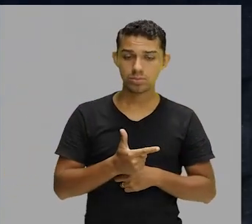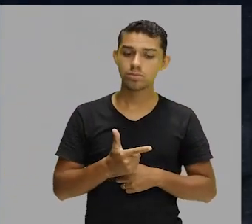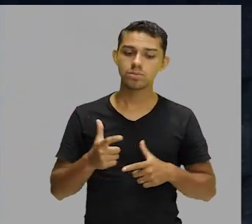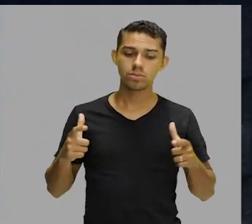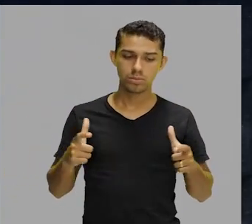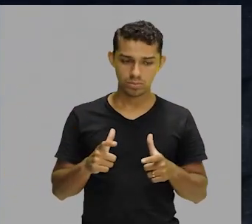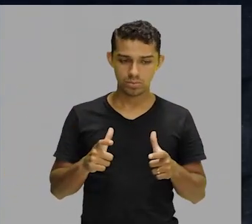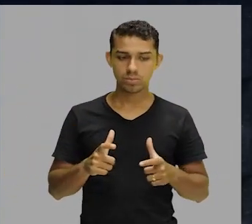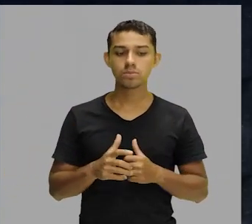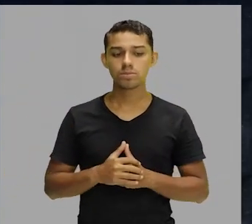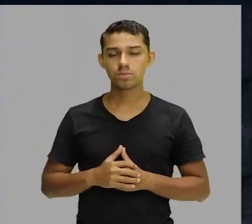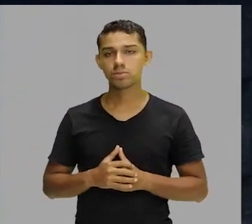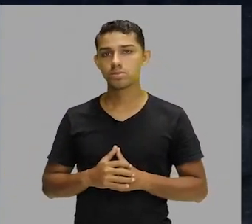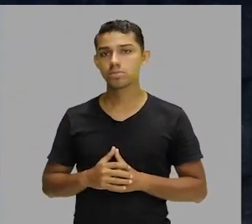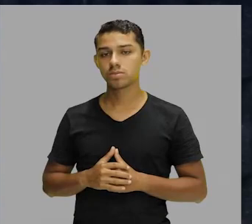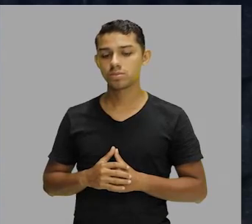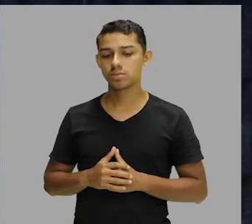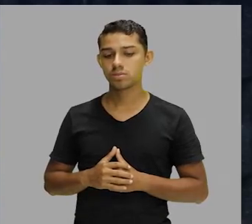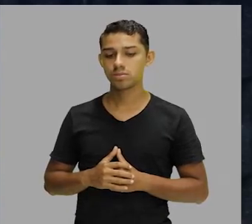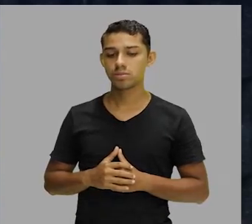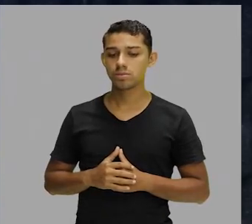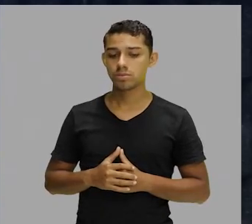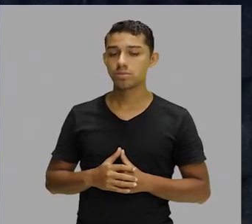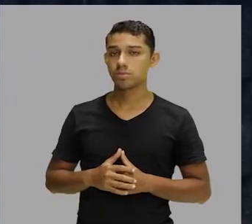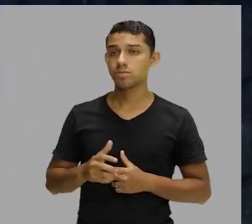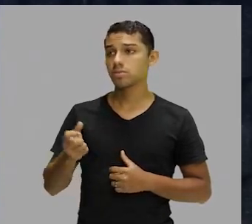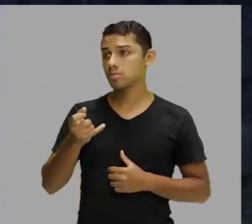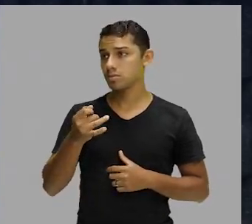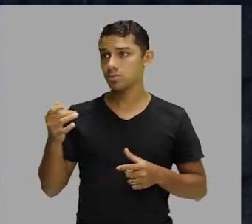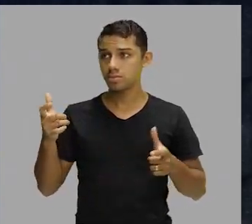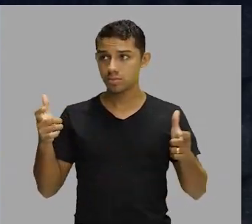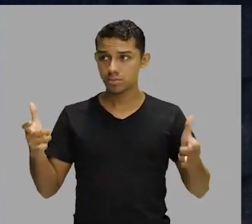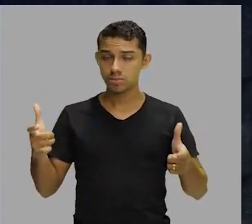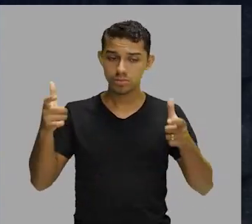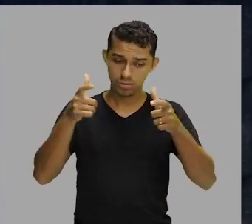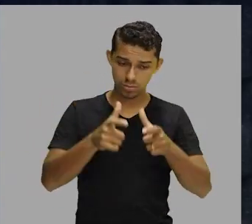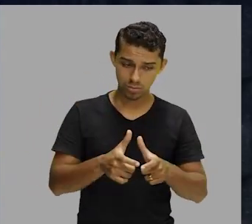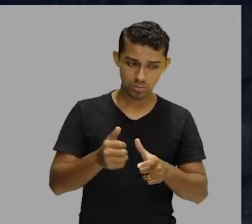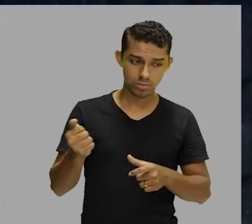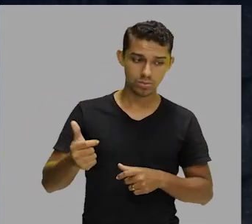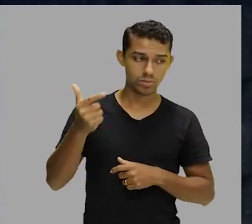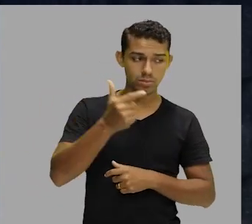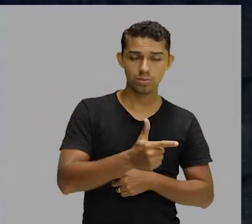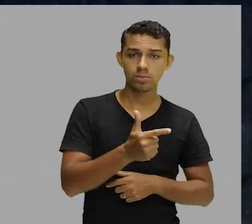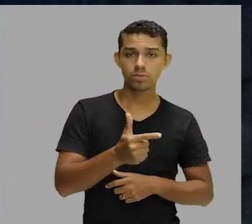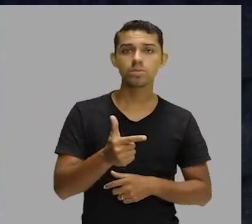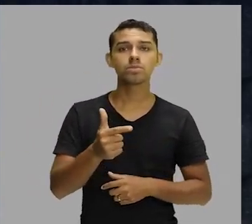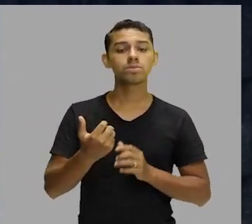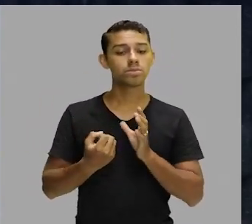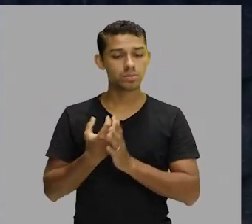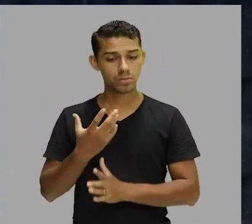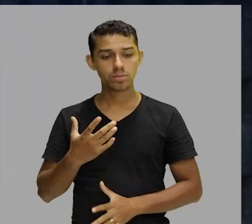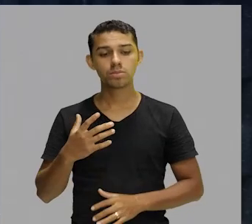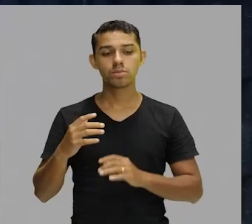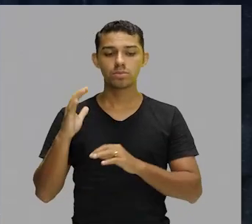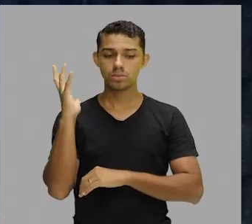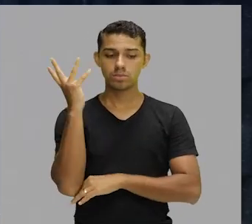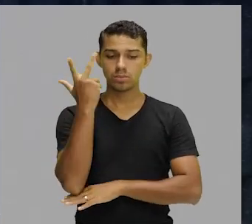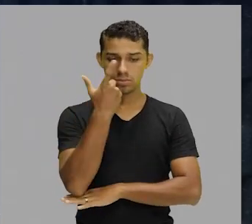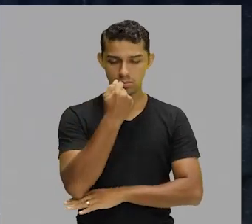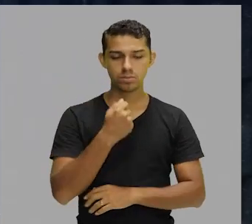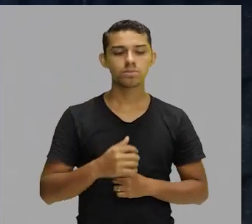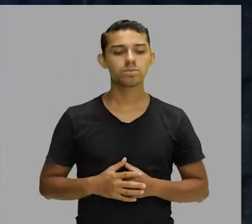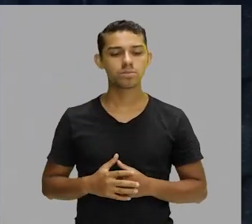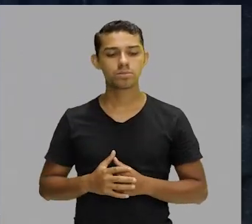sendo representada por um retângulo maior. Quer dizer que é uma quantidade maior do que os indivíduos produtores, que no caso é o